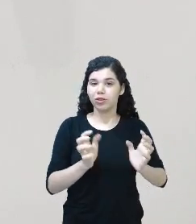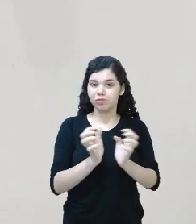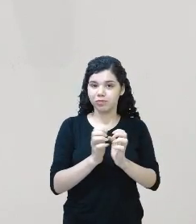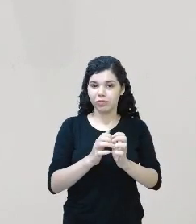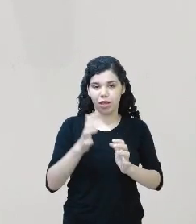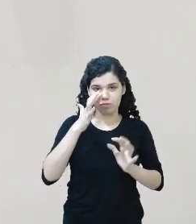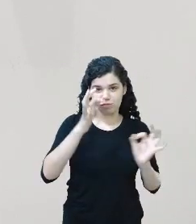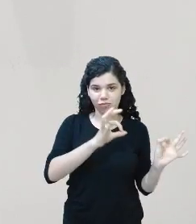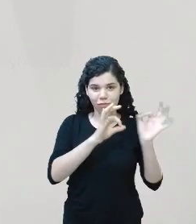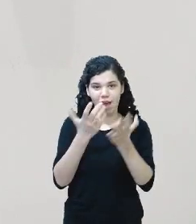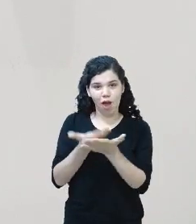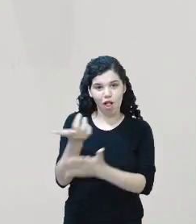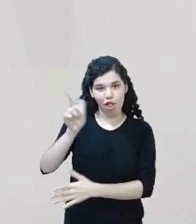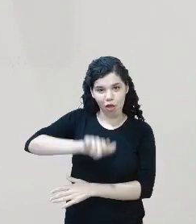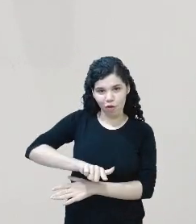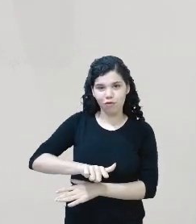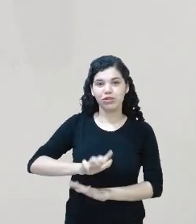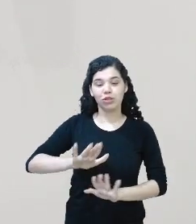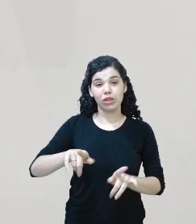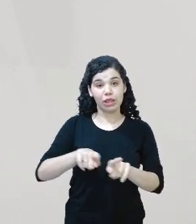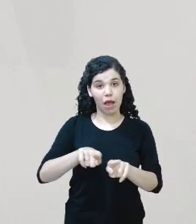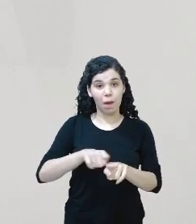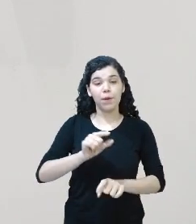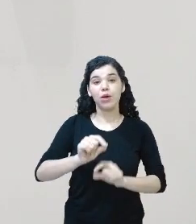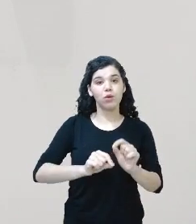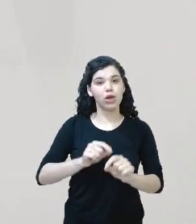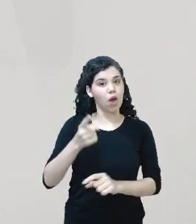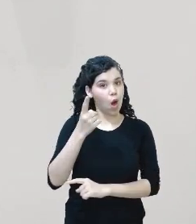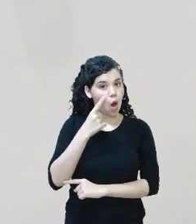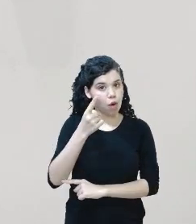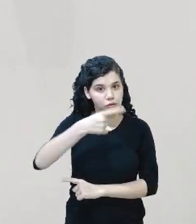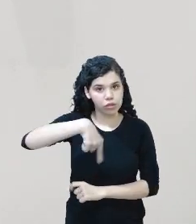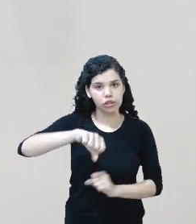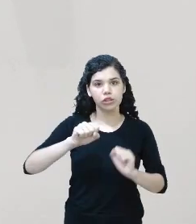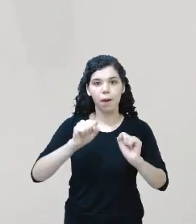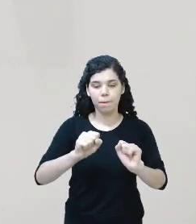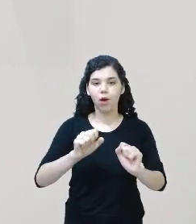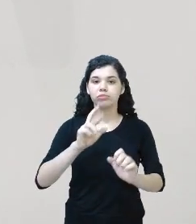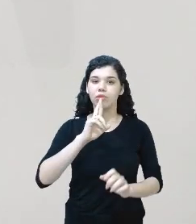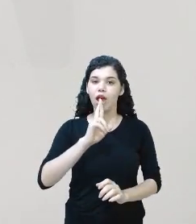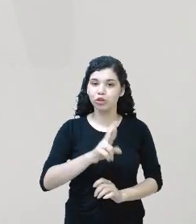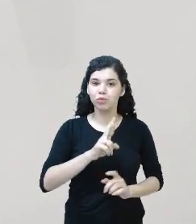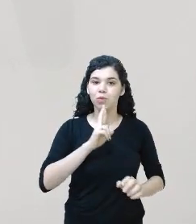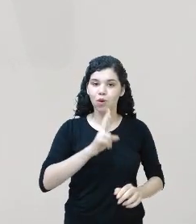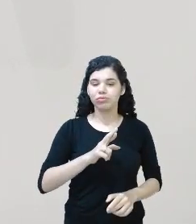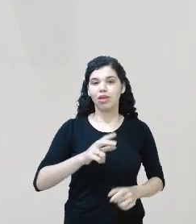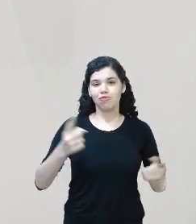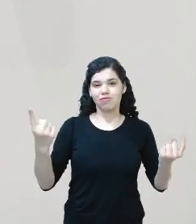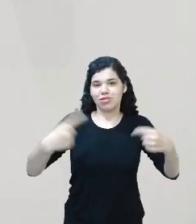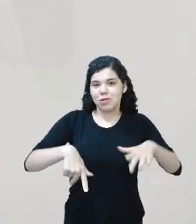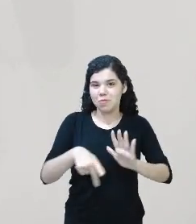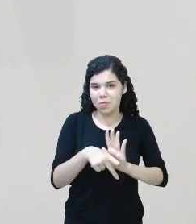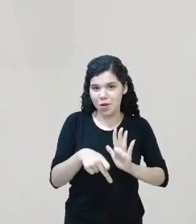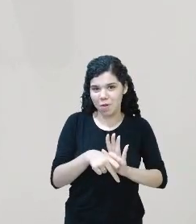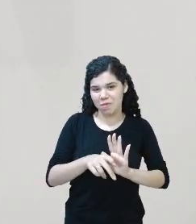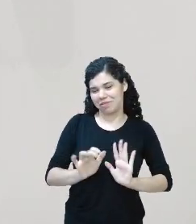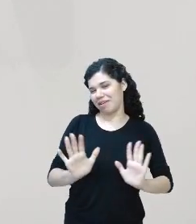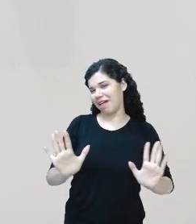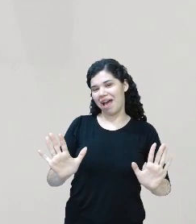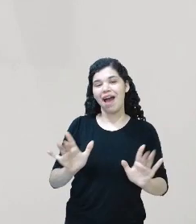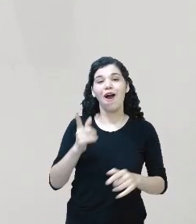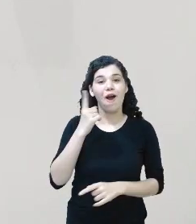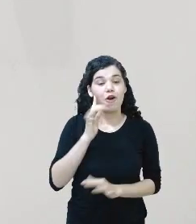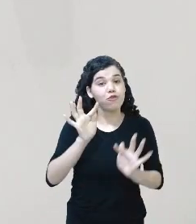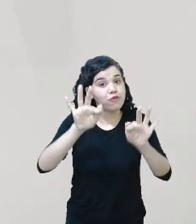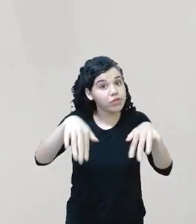essa aula novamente. Eu já aproveito para pedir para você responder ao nosso desafio. Claro,